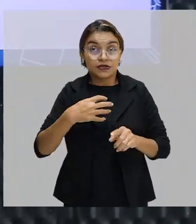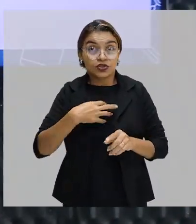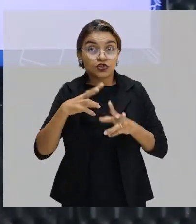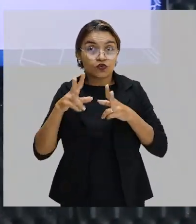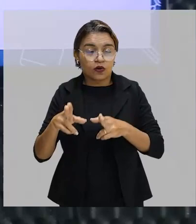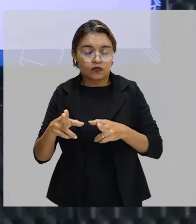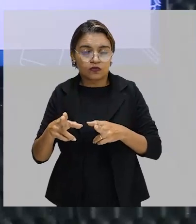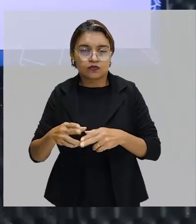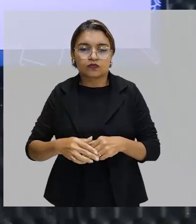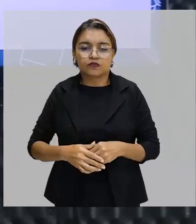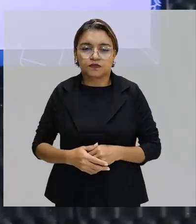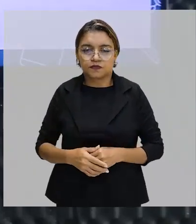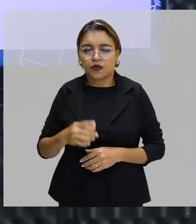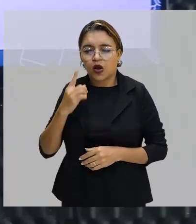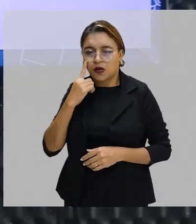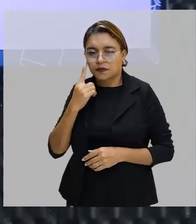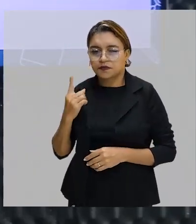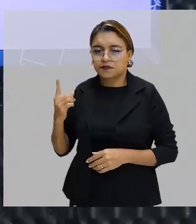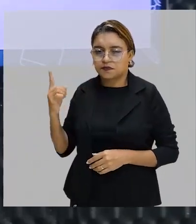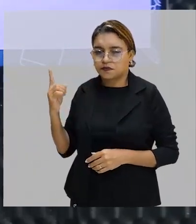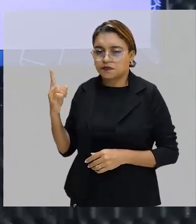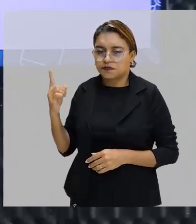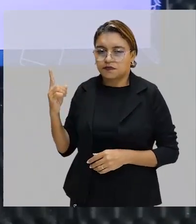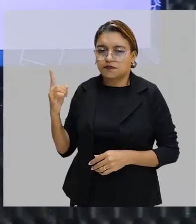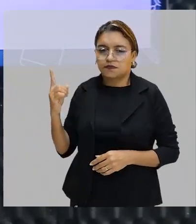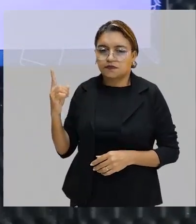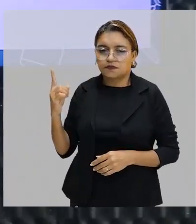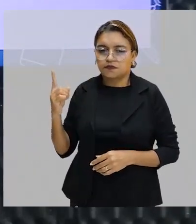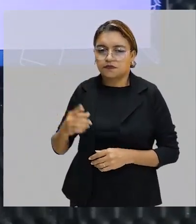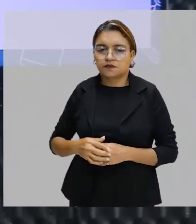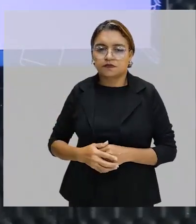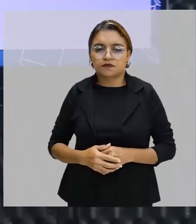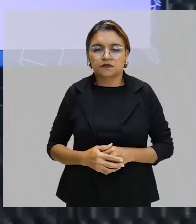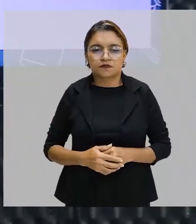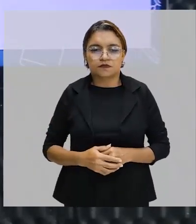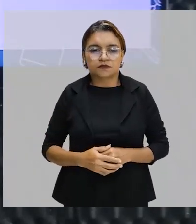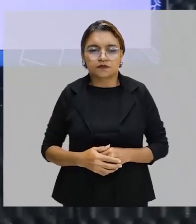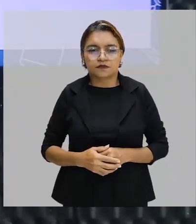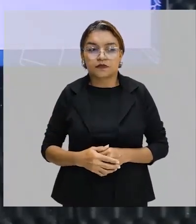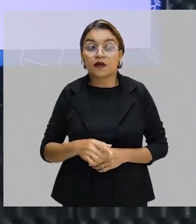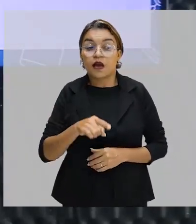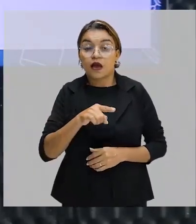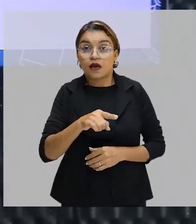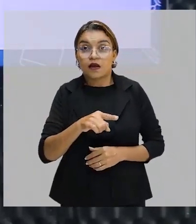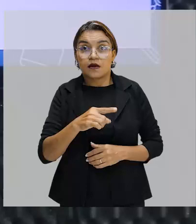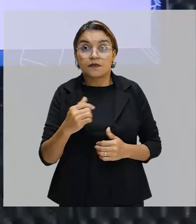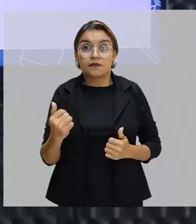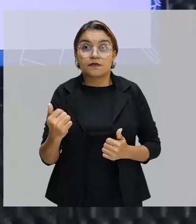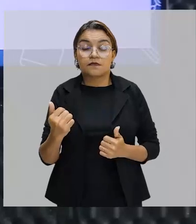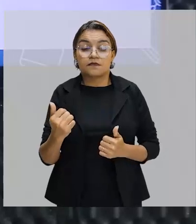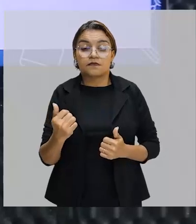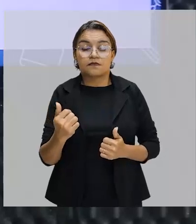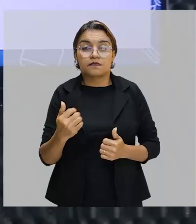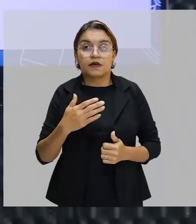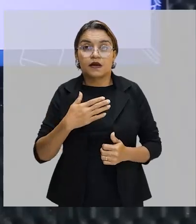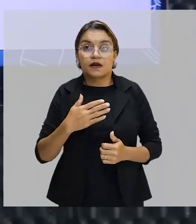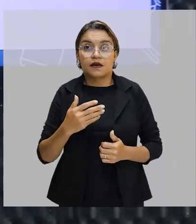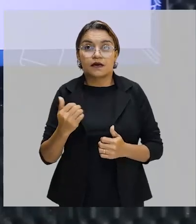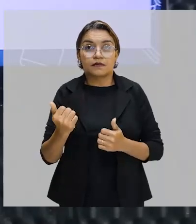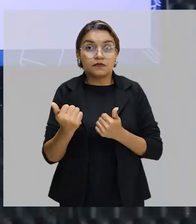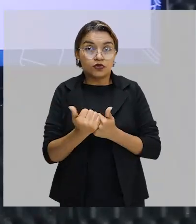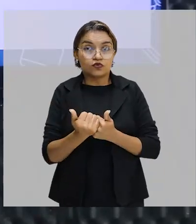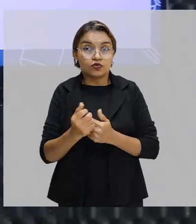spot. He is in my spot. Ele está no meu lugar. Ele está no meu assento.